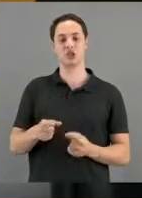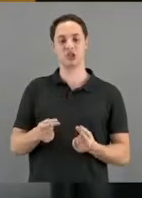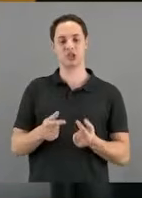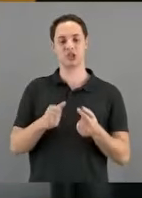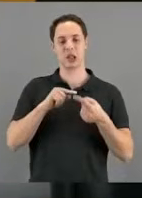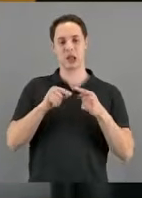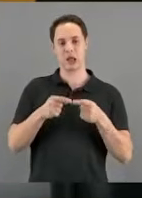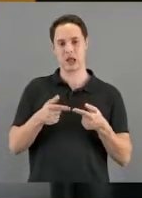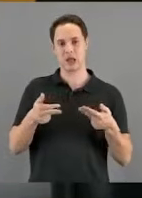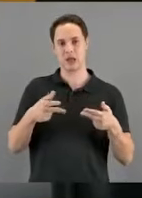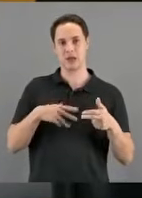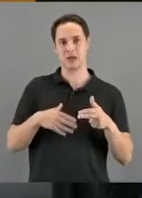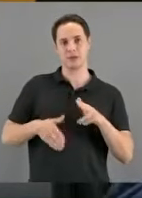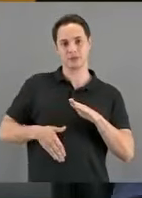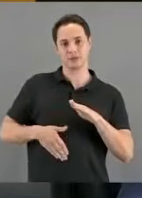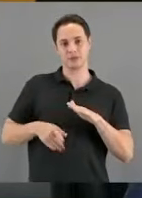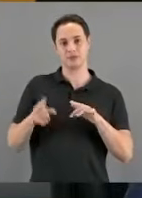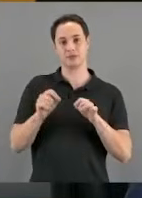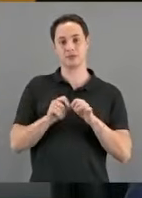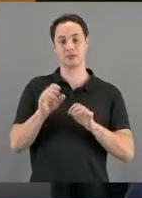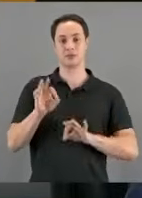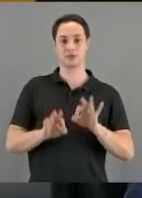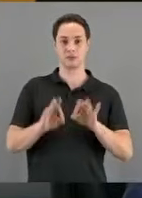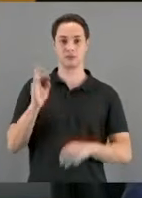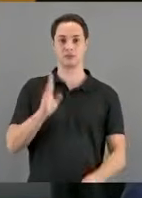esquema criminoso que eles montaram no Brasil.